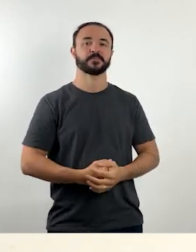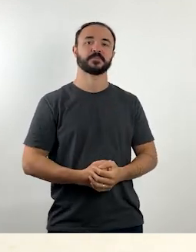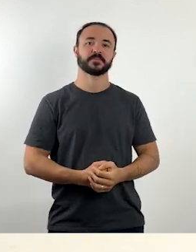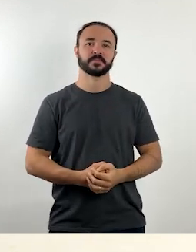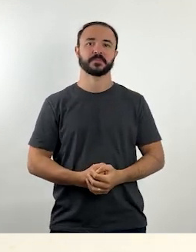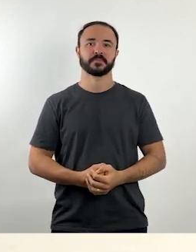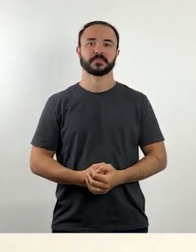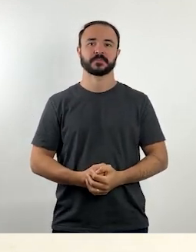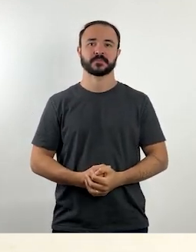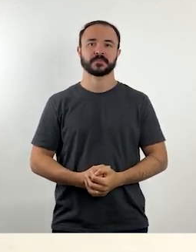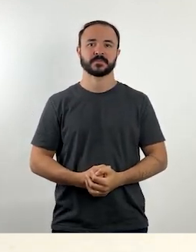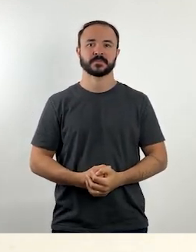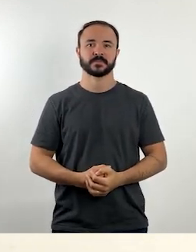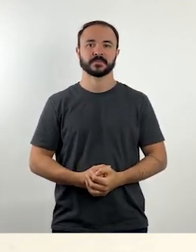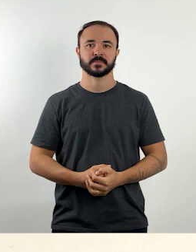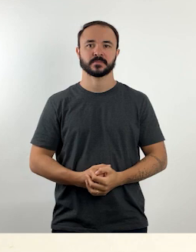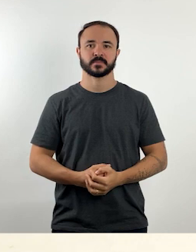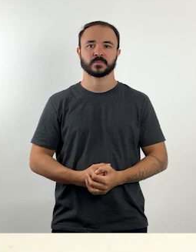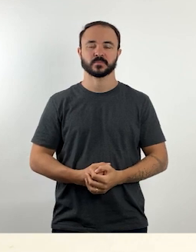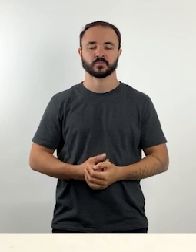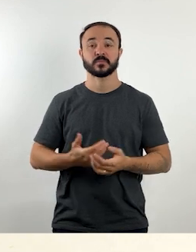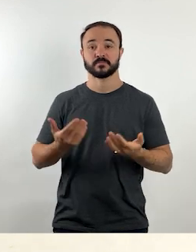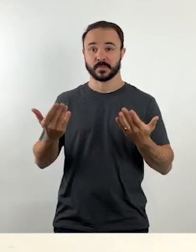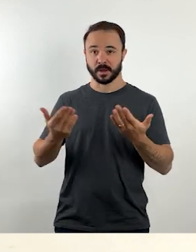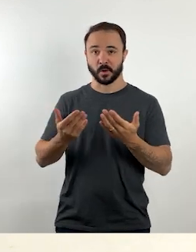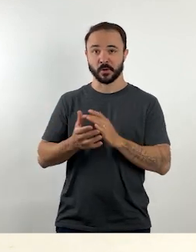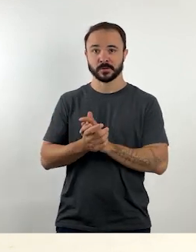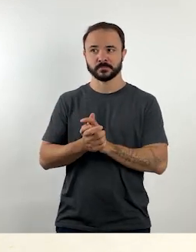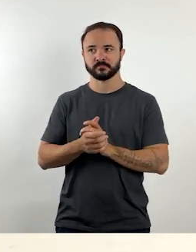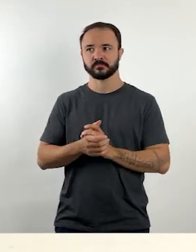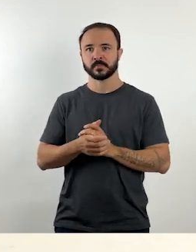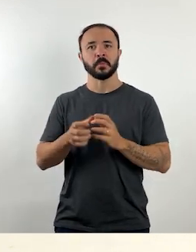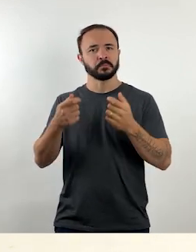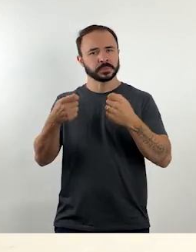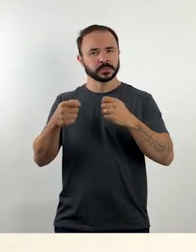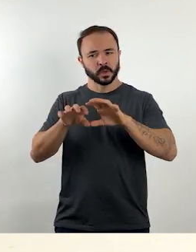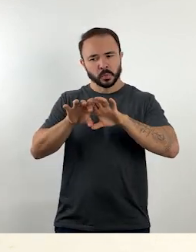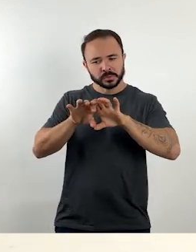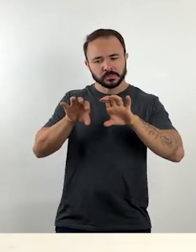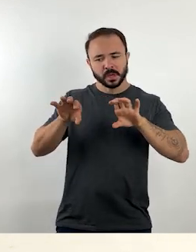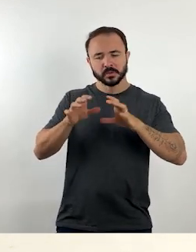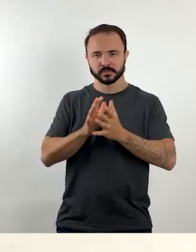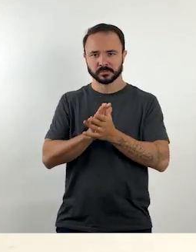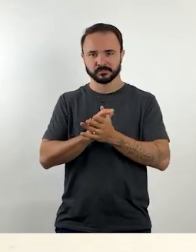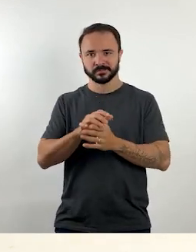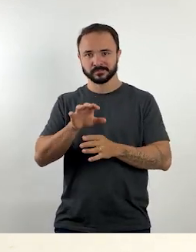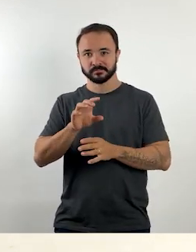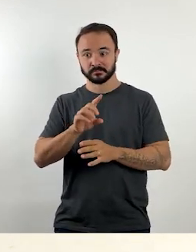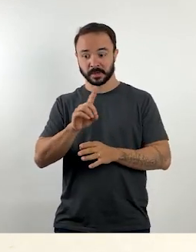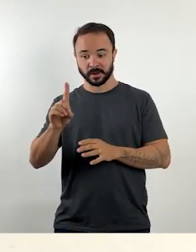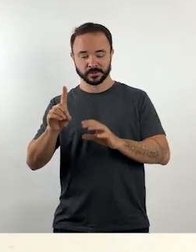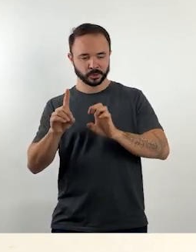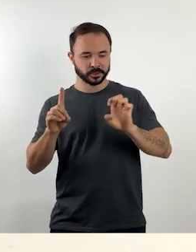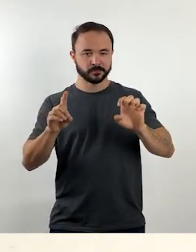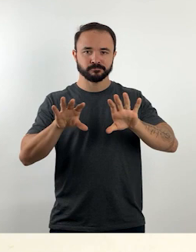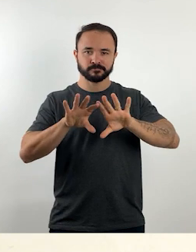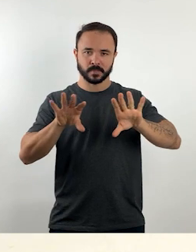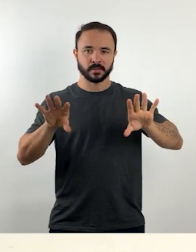forma aqui. E aí nós vamos deixar um espacinho de cada lado.